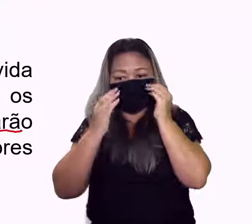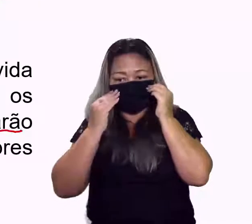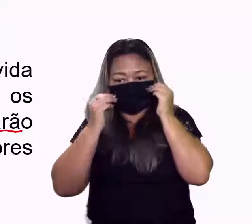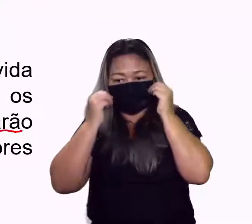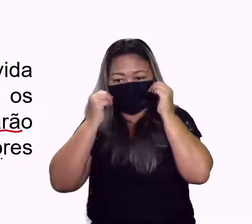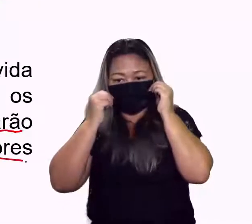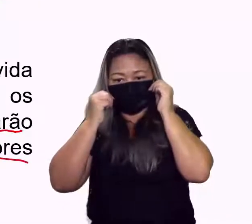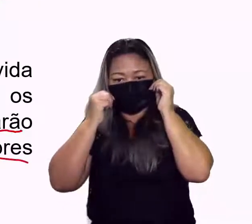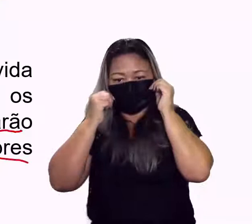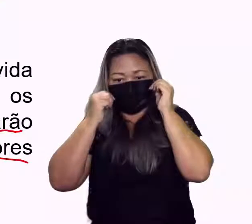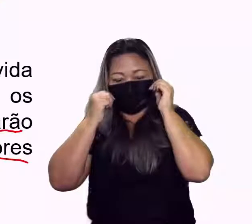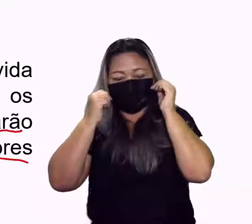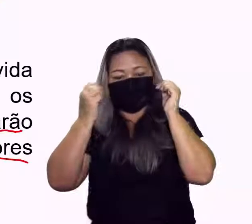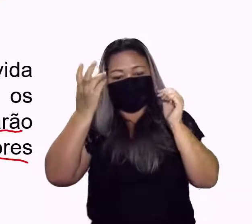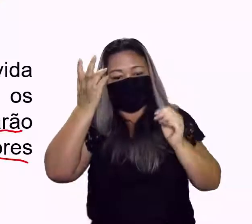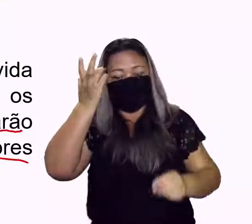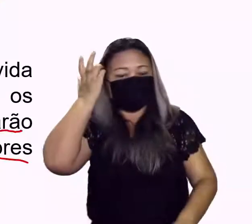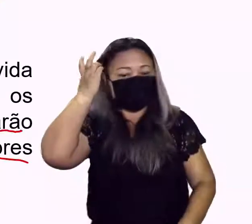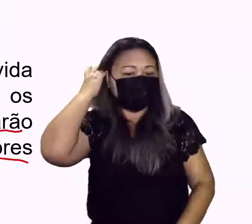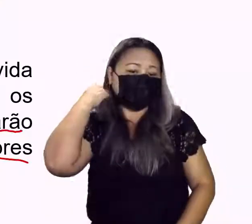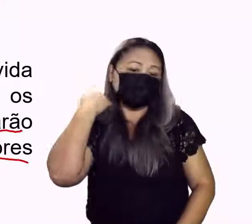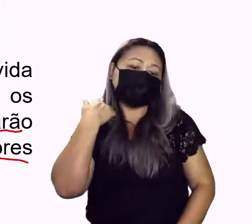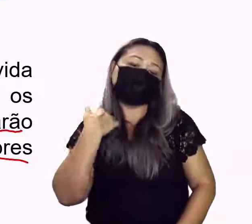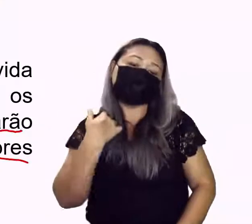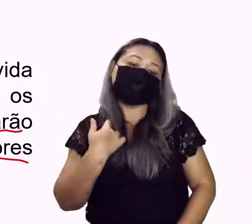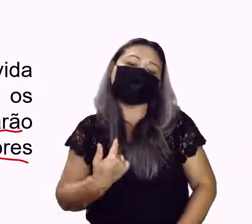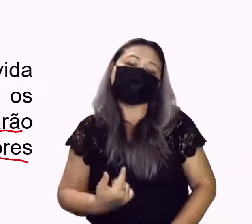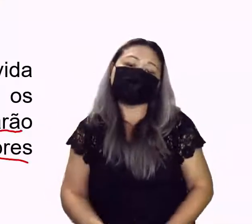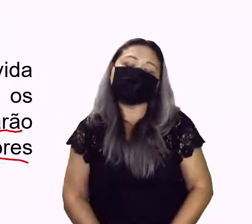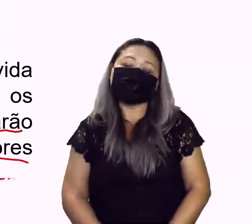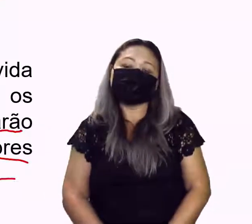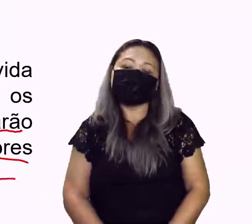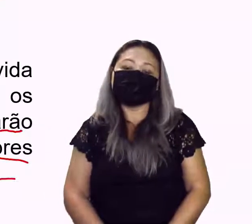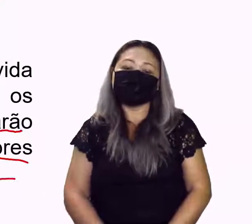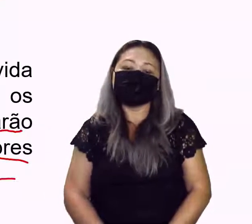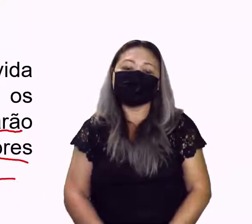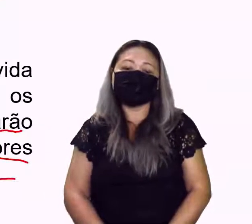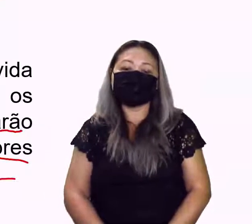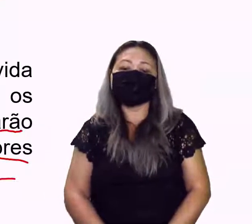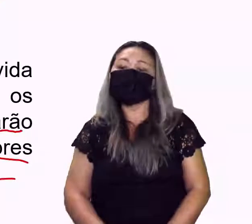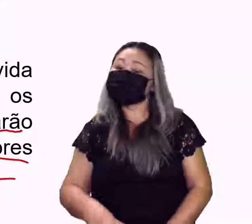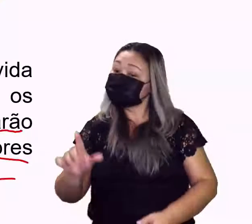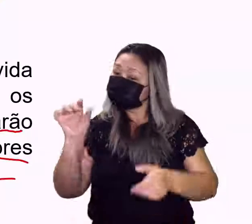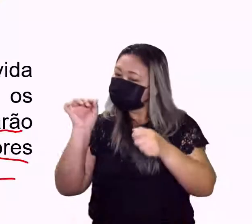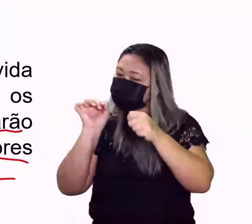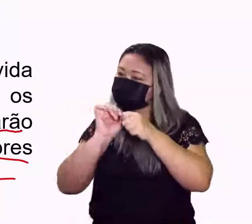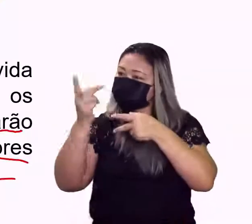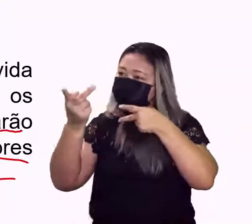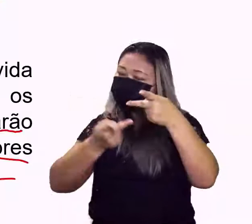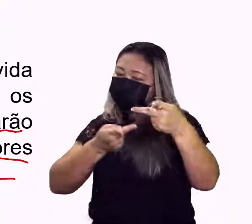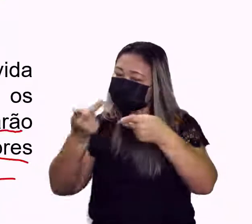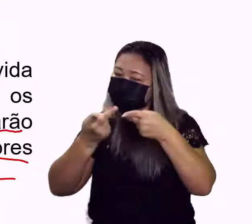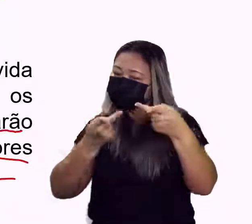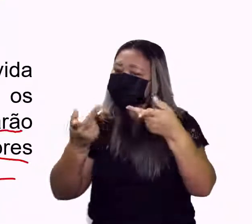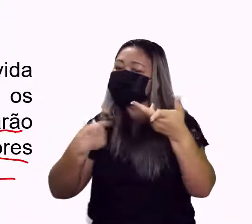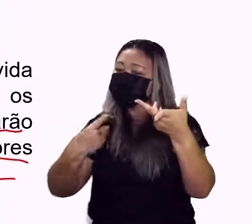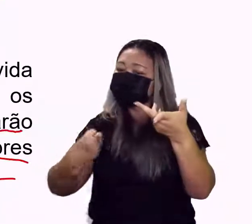É construtor do destino, tá? De cada um, tanto pessoal quanto social. Então faça aqui um projeto de vida,